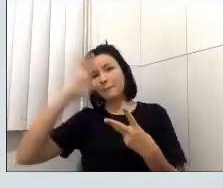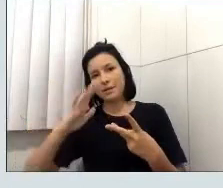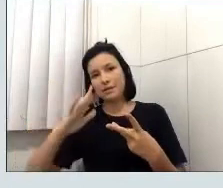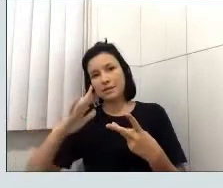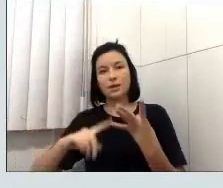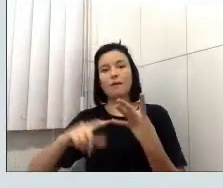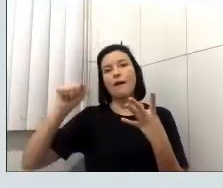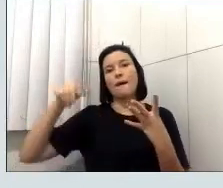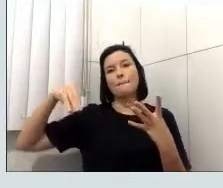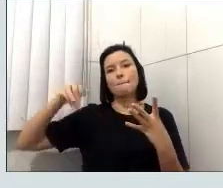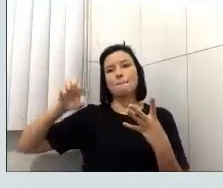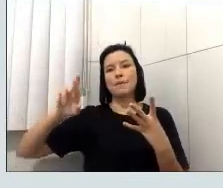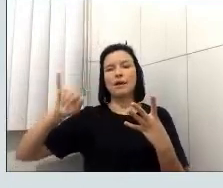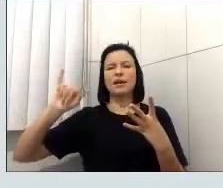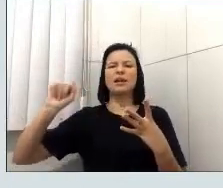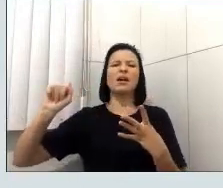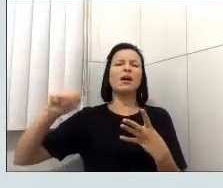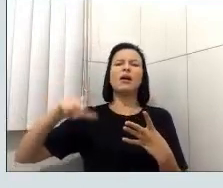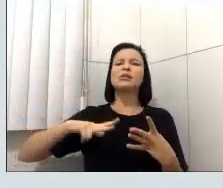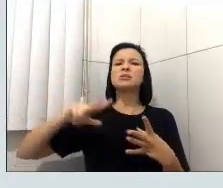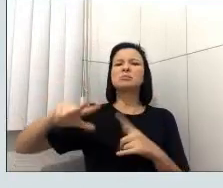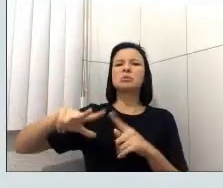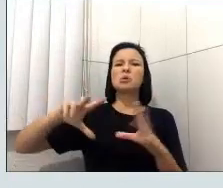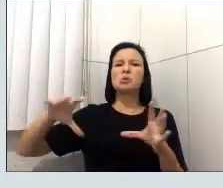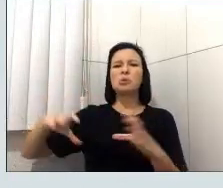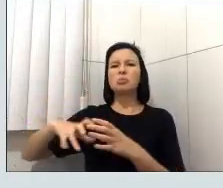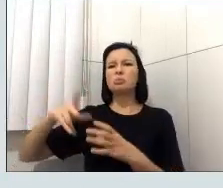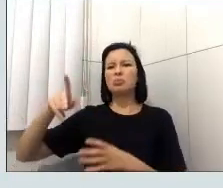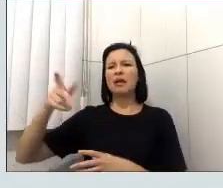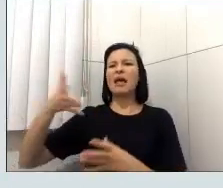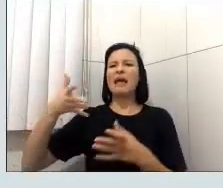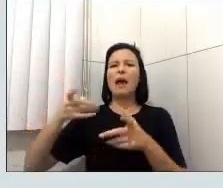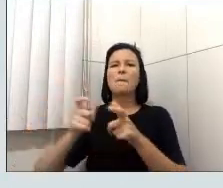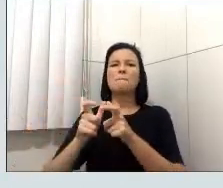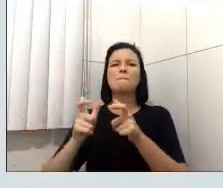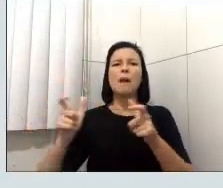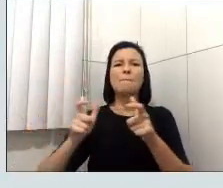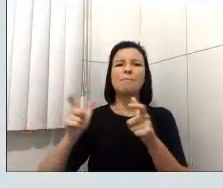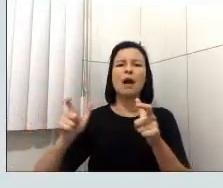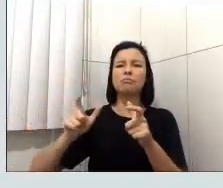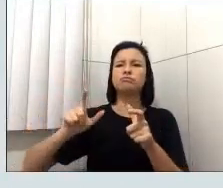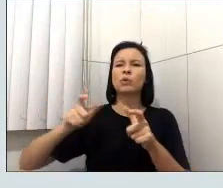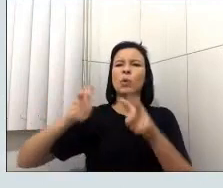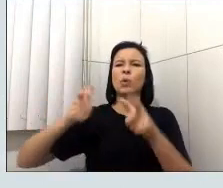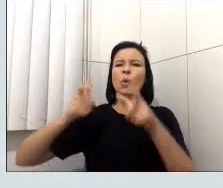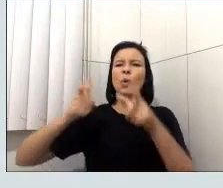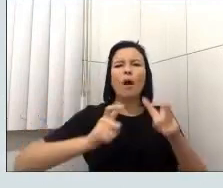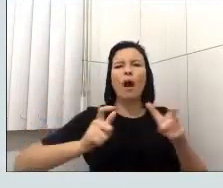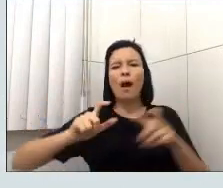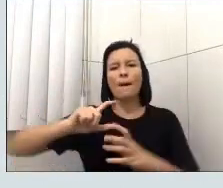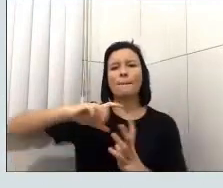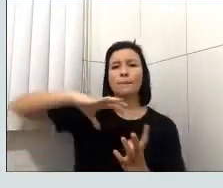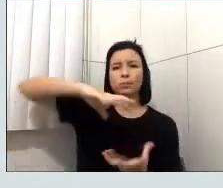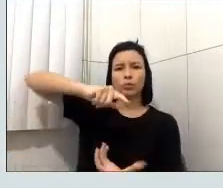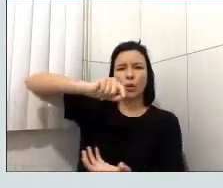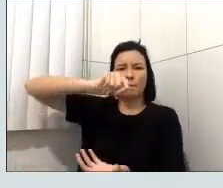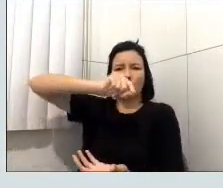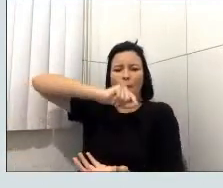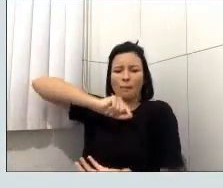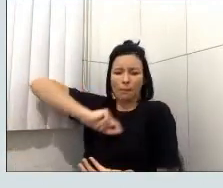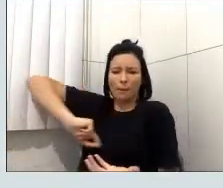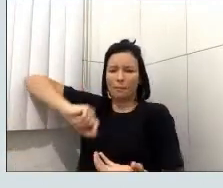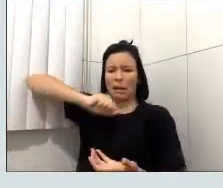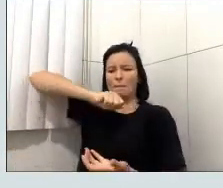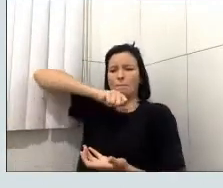A ideia deles, né, de expansão, foi uma ideia de explorar